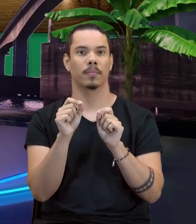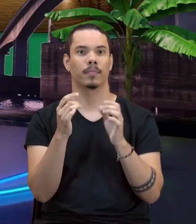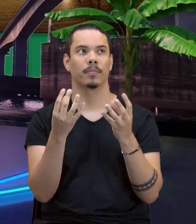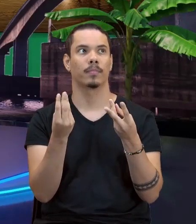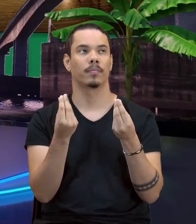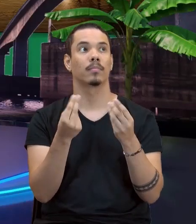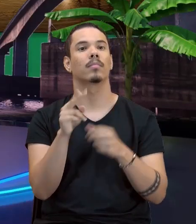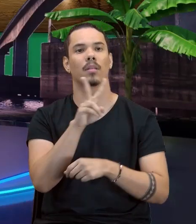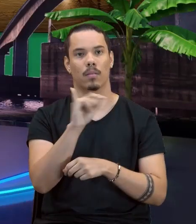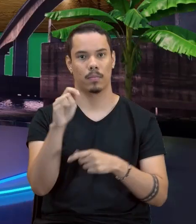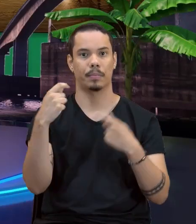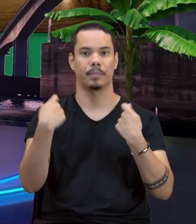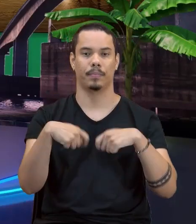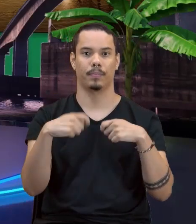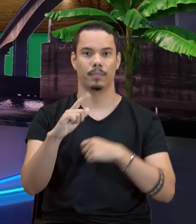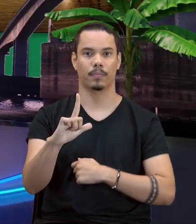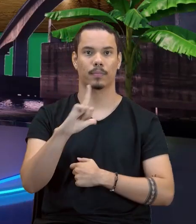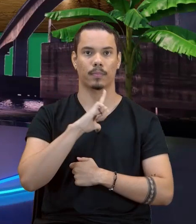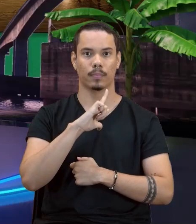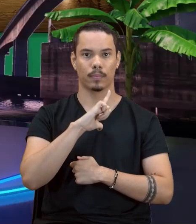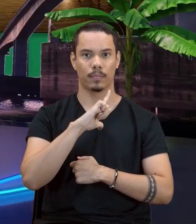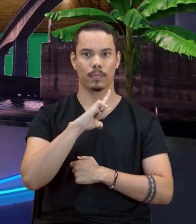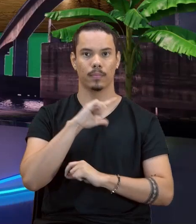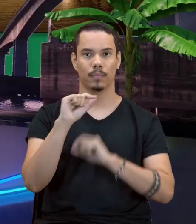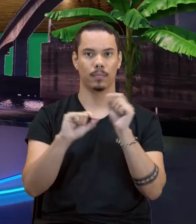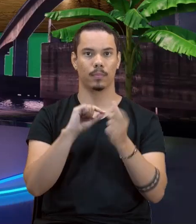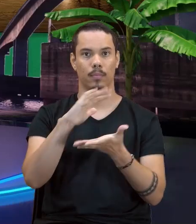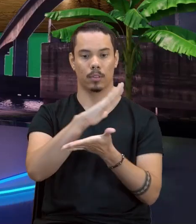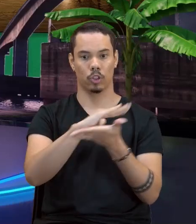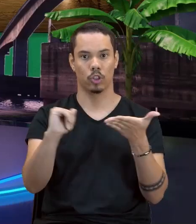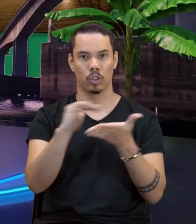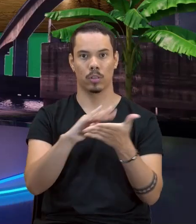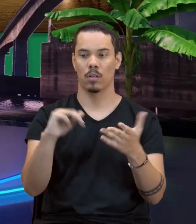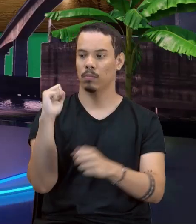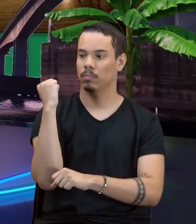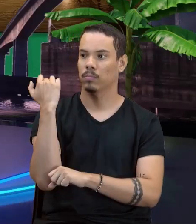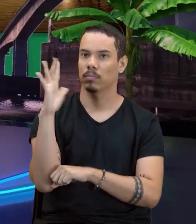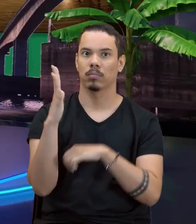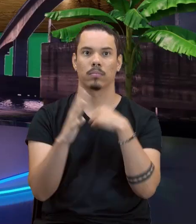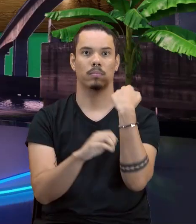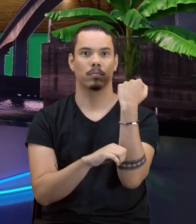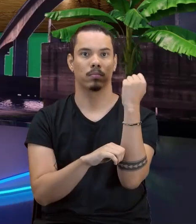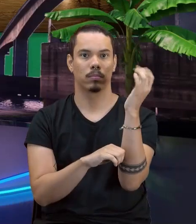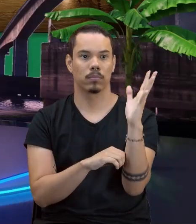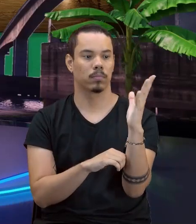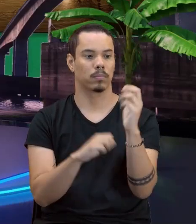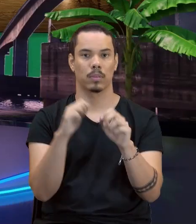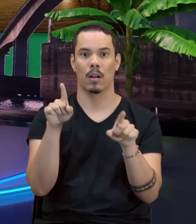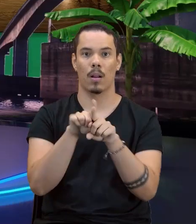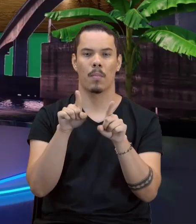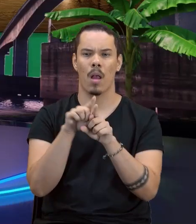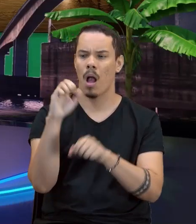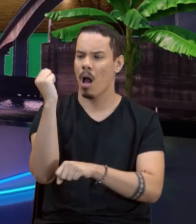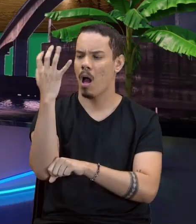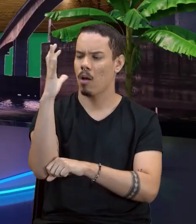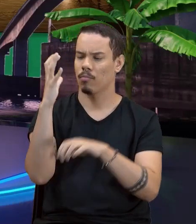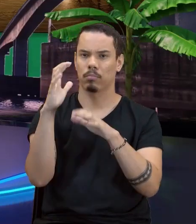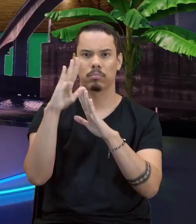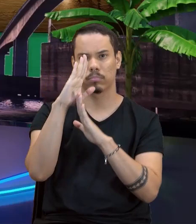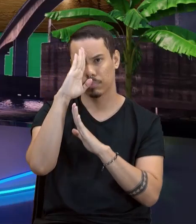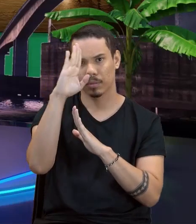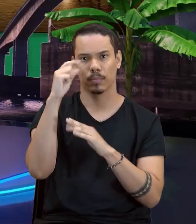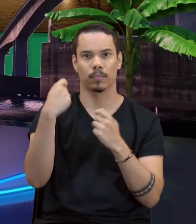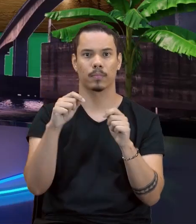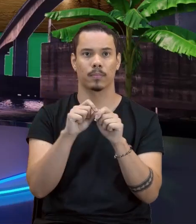ter que tirar plantas, vai ter que tirar árvores, vão ter que plantar, vão ter que fazer a